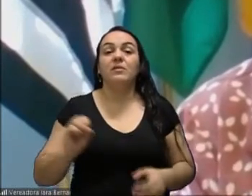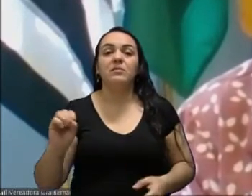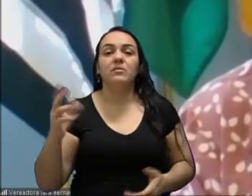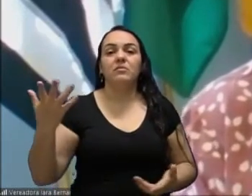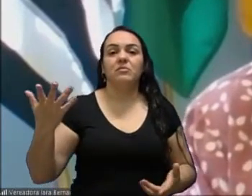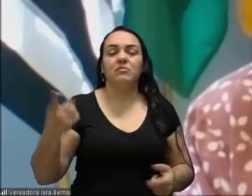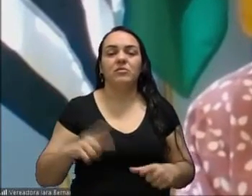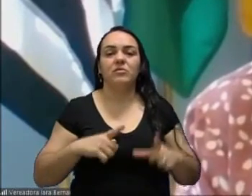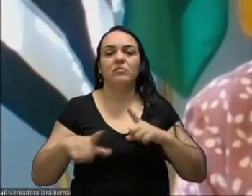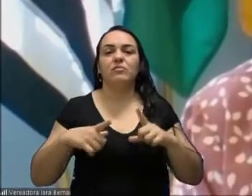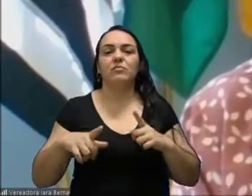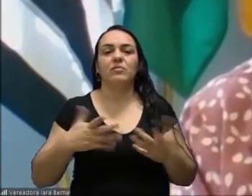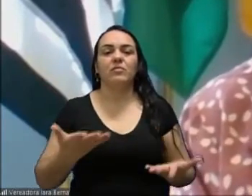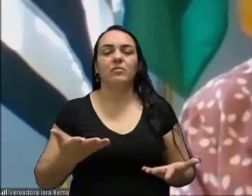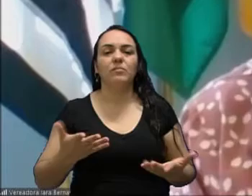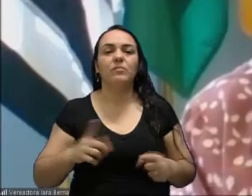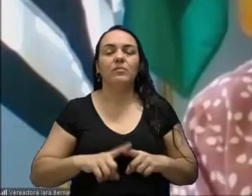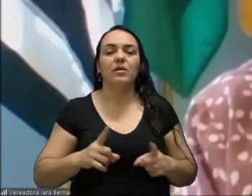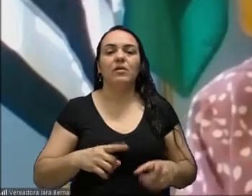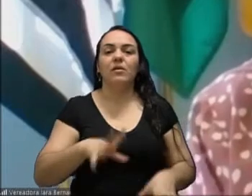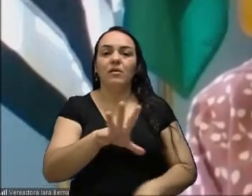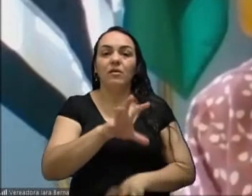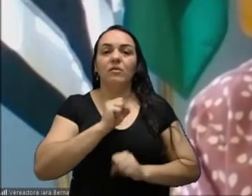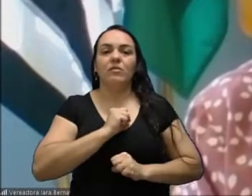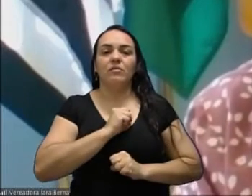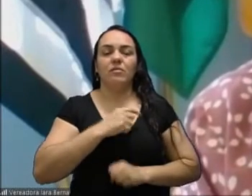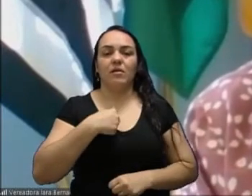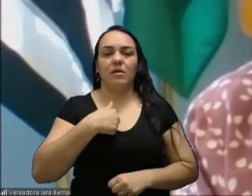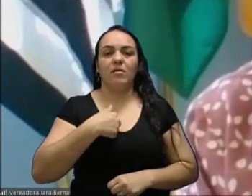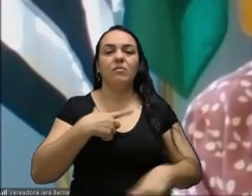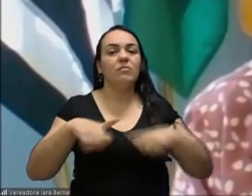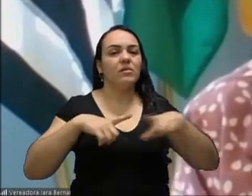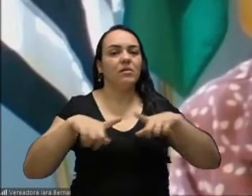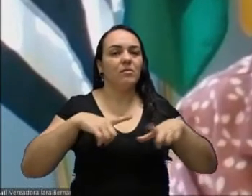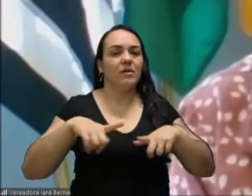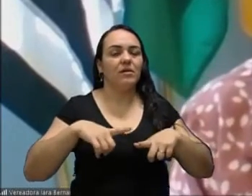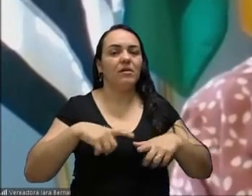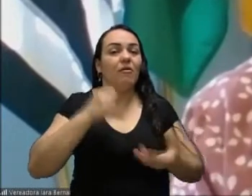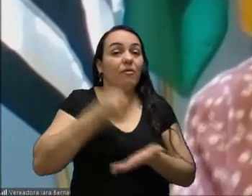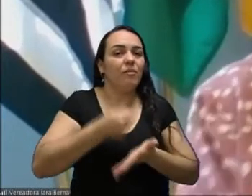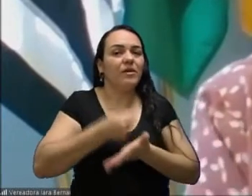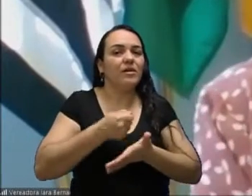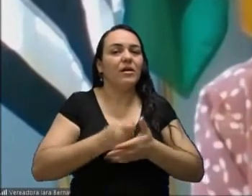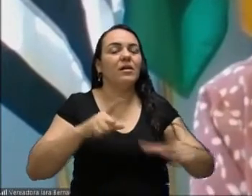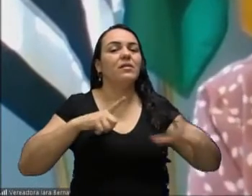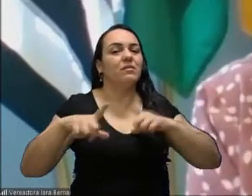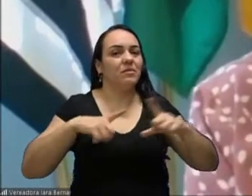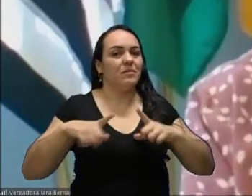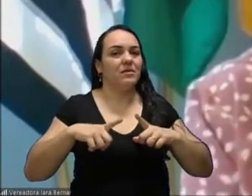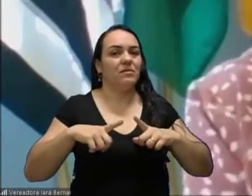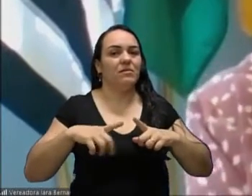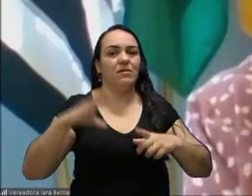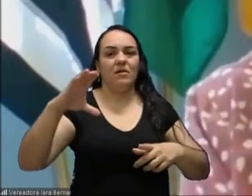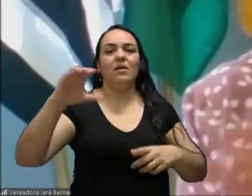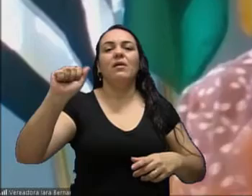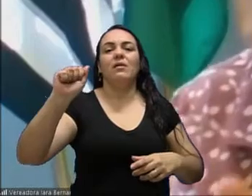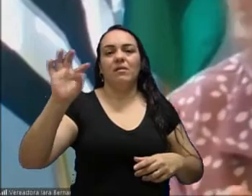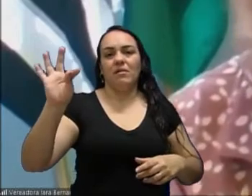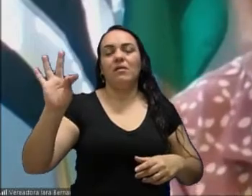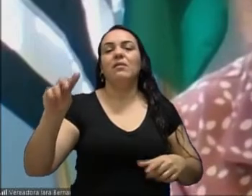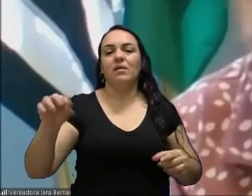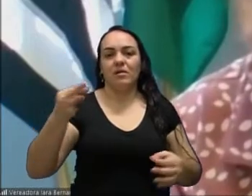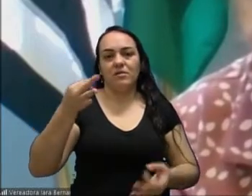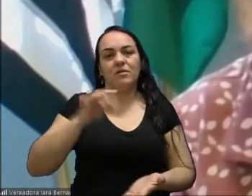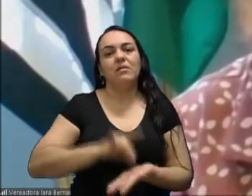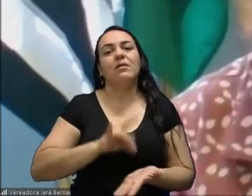a pessoa pode ser contaminada se ela estava trabalhando se ela estava trabalhando pode ter sido do caminho para o